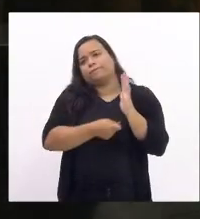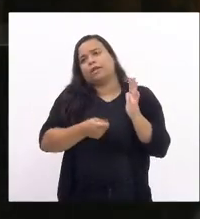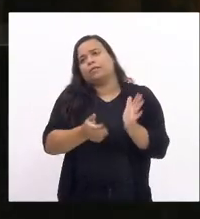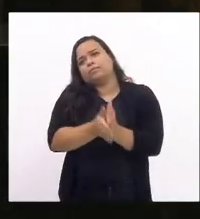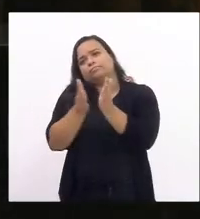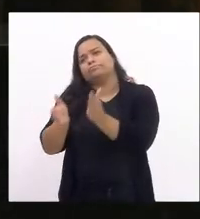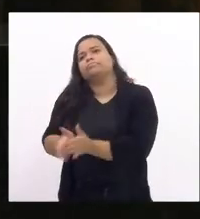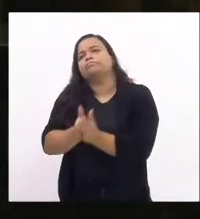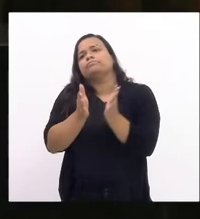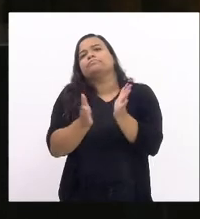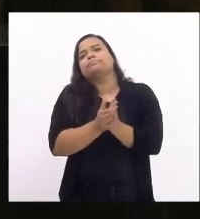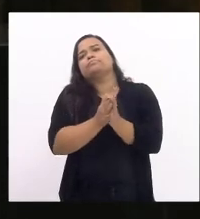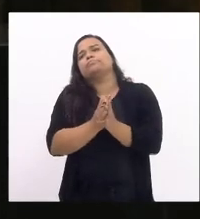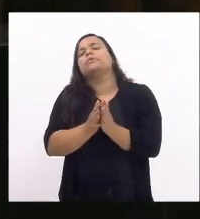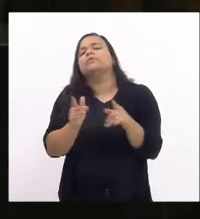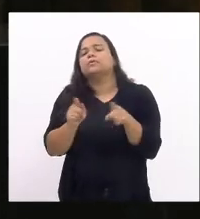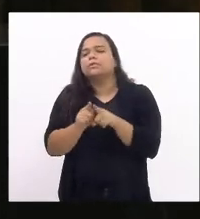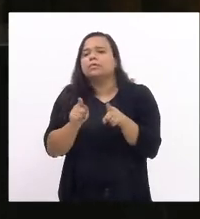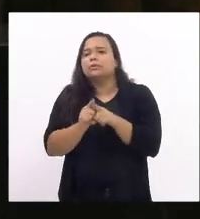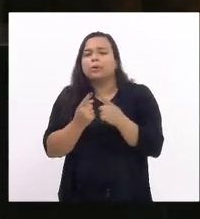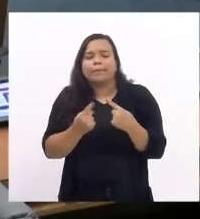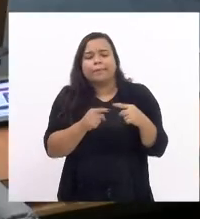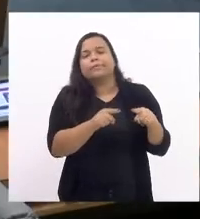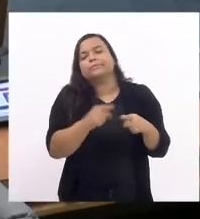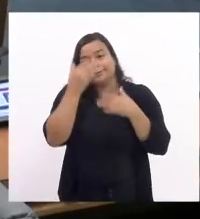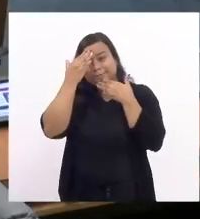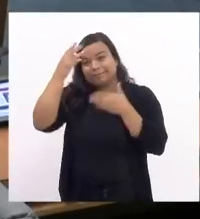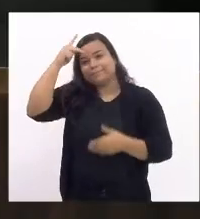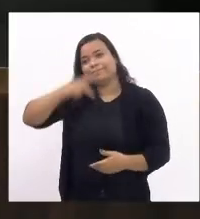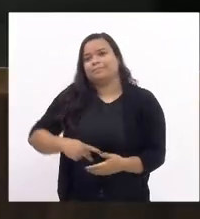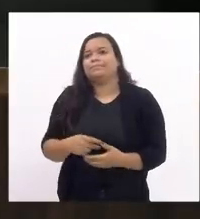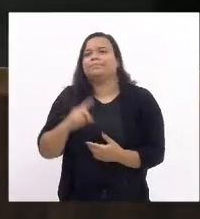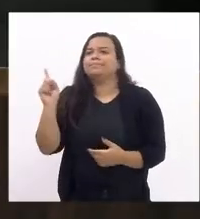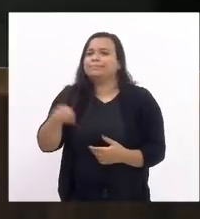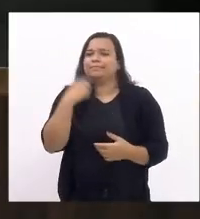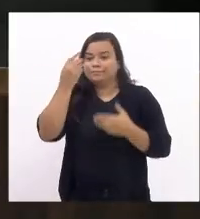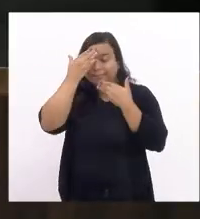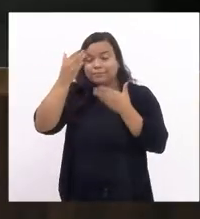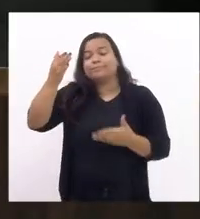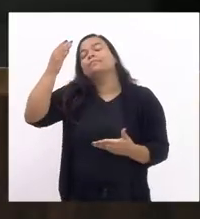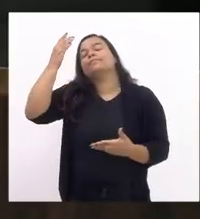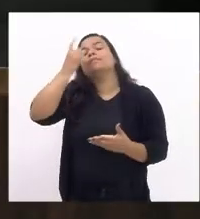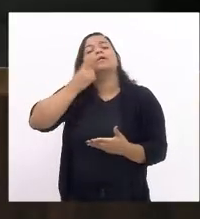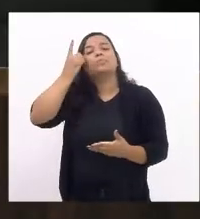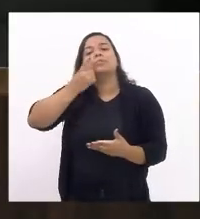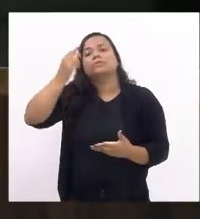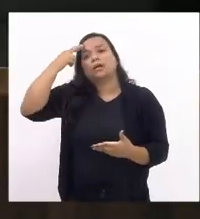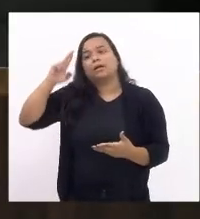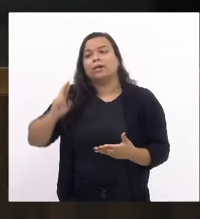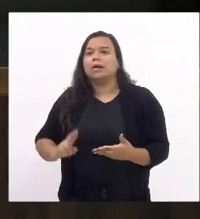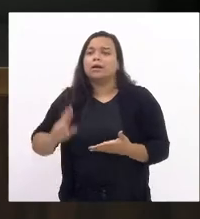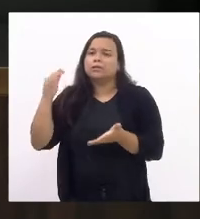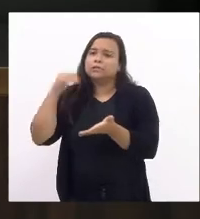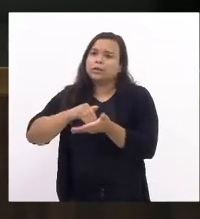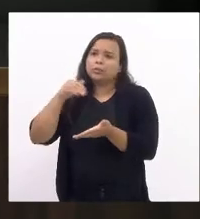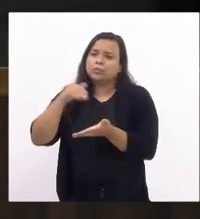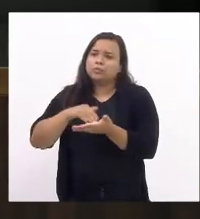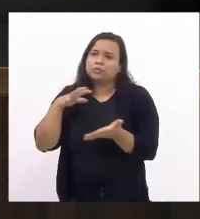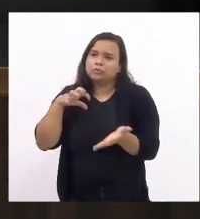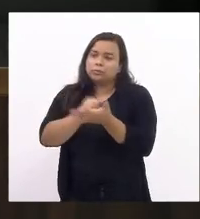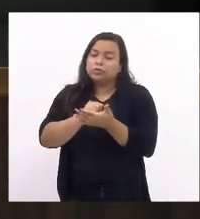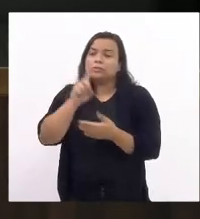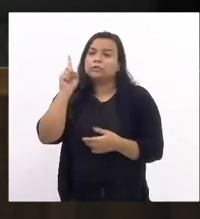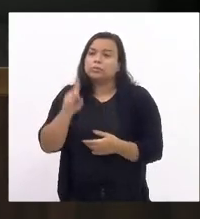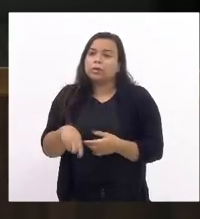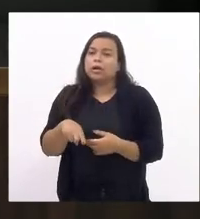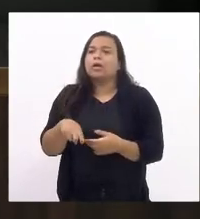e Combate à Pobreza. Muito obrigada, senhora presidenta. Agradecendo a deputada Renata Souza, o último orador inscrito é o nobre